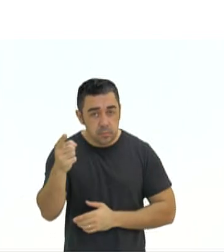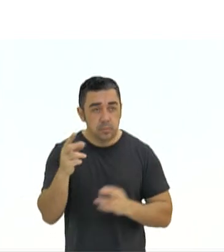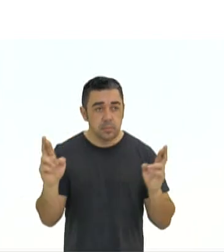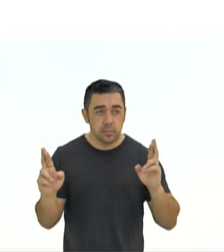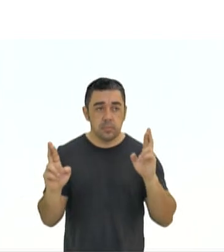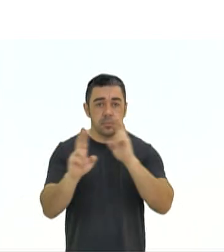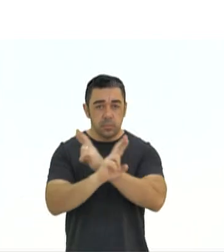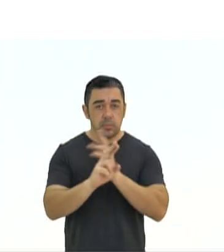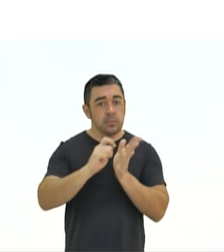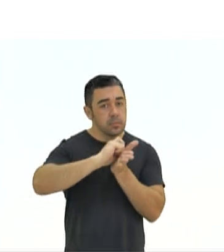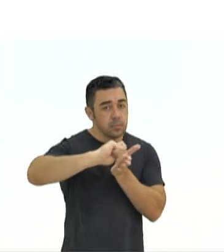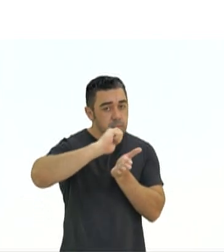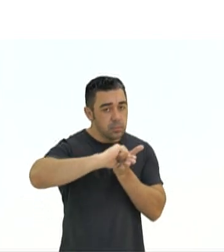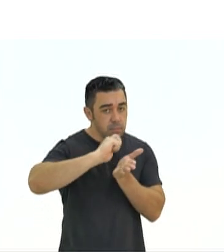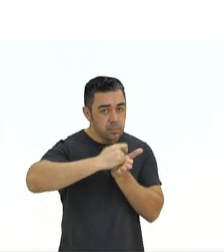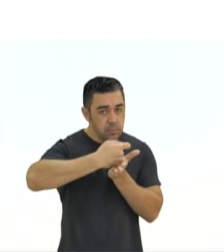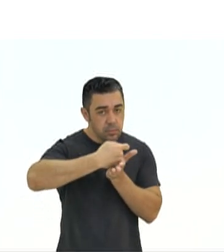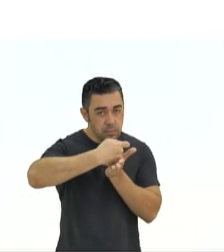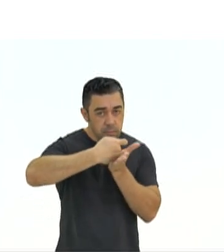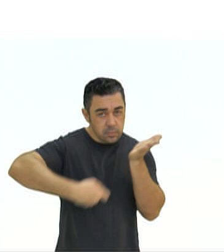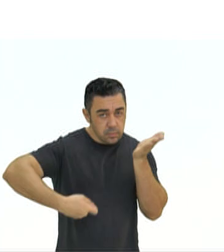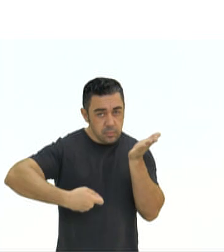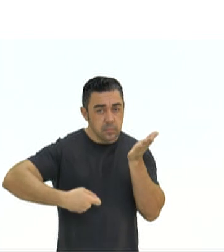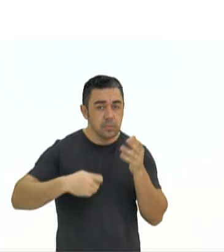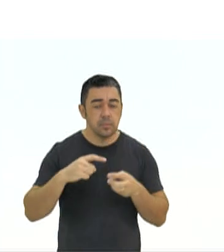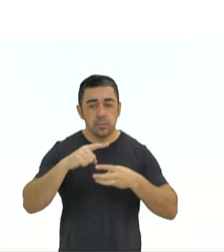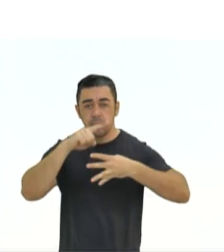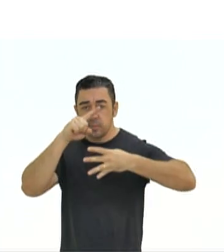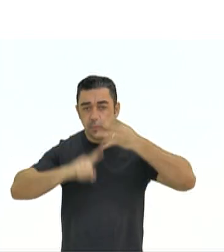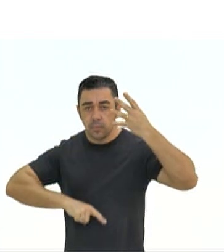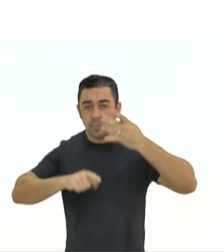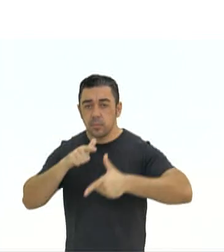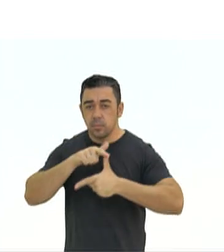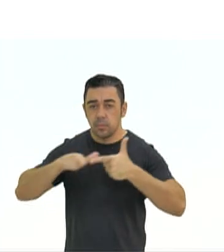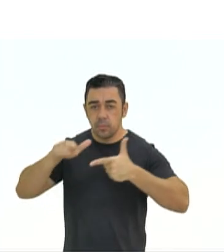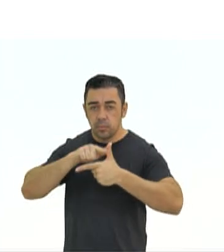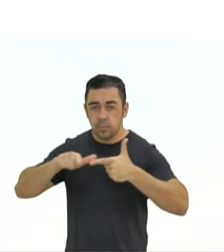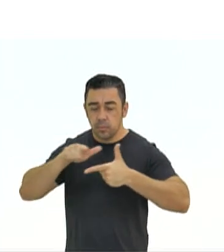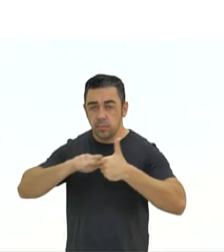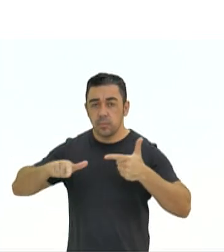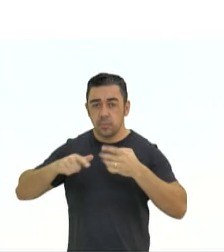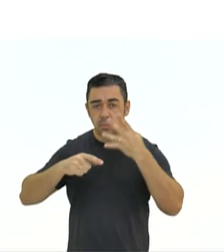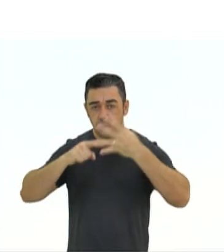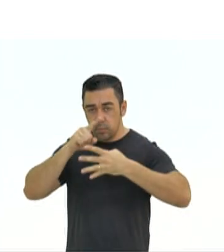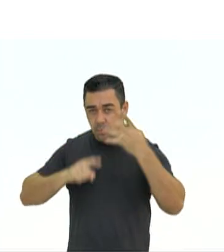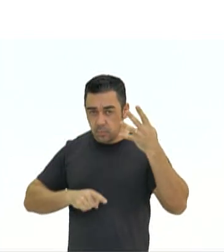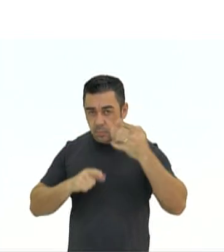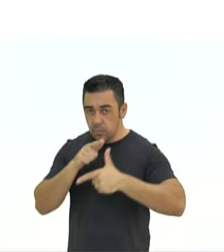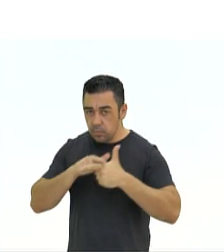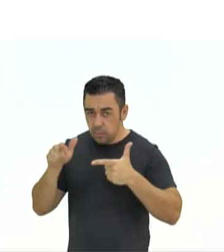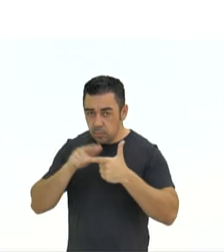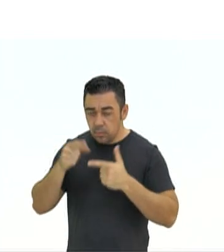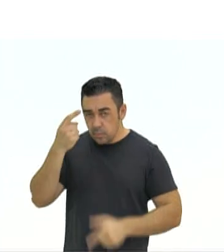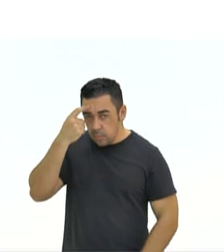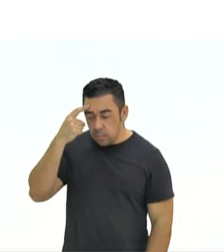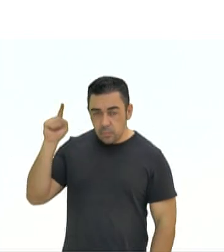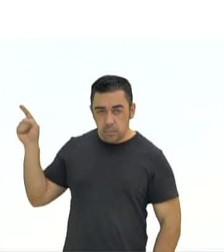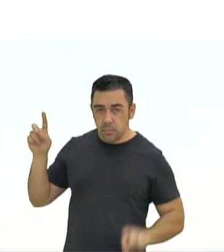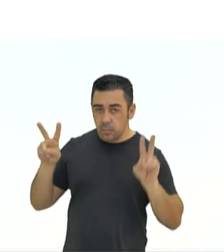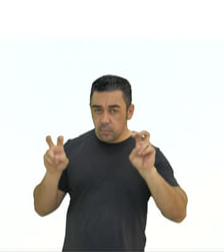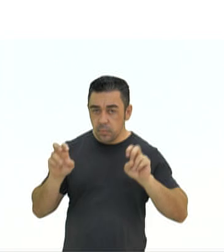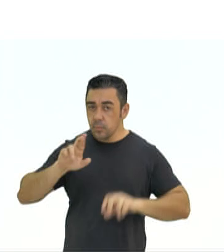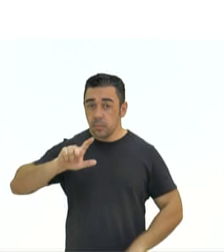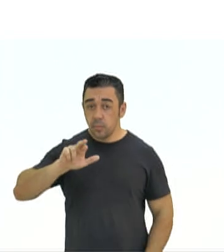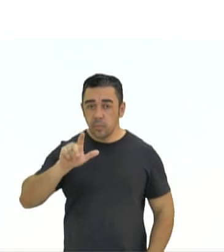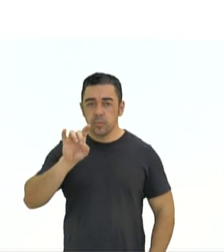de maneira escrita, discursiva, 4 problemas relacionados a esse processo. Então pense nessas temáticas que não é só